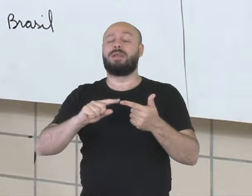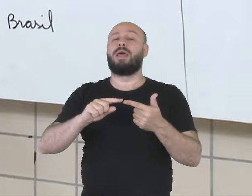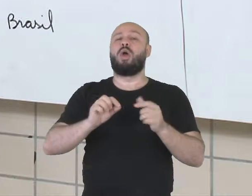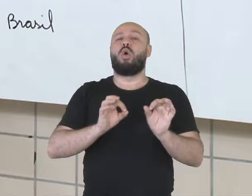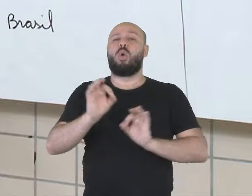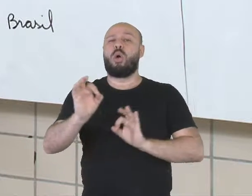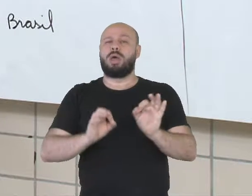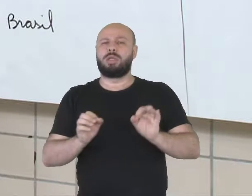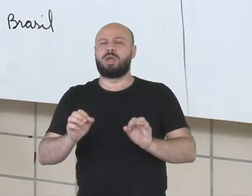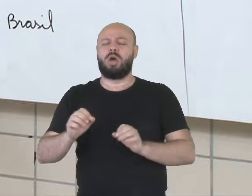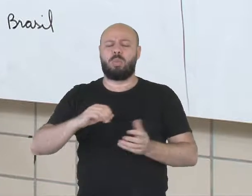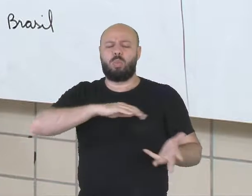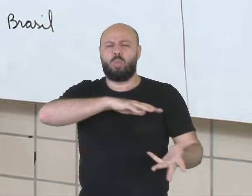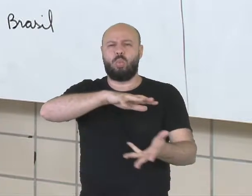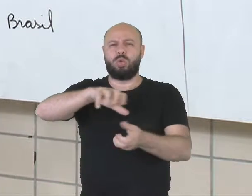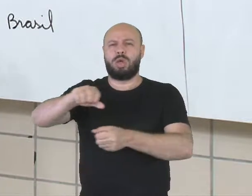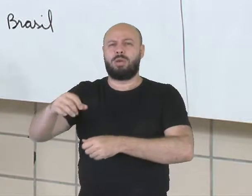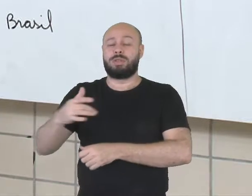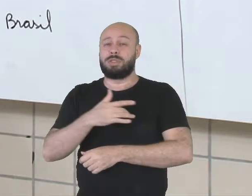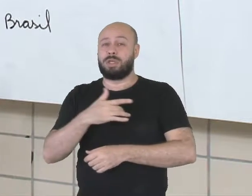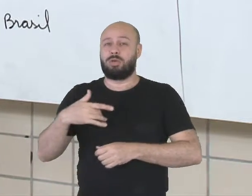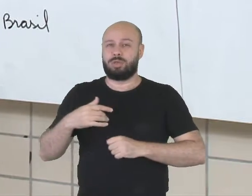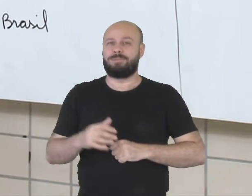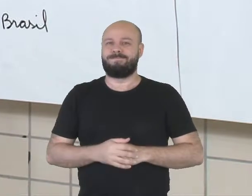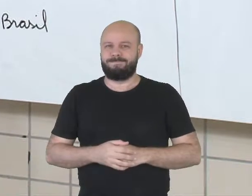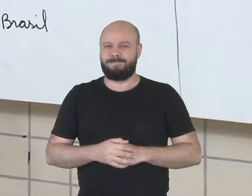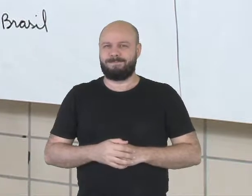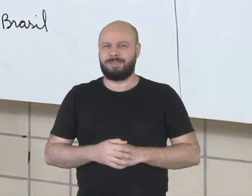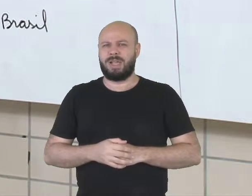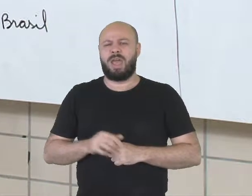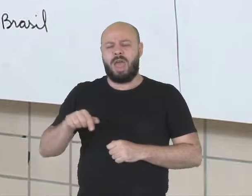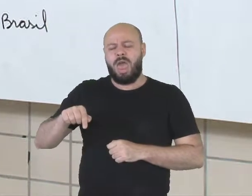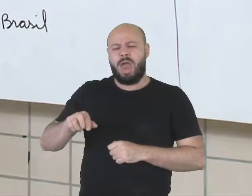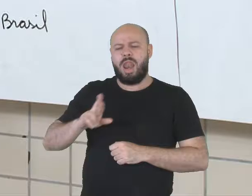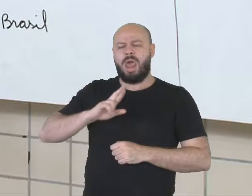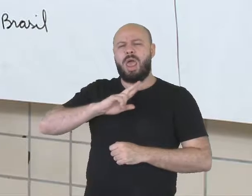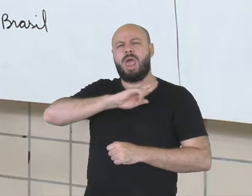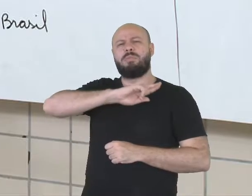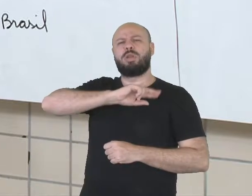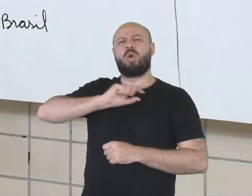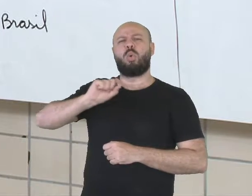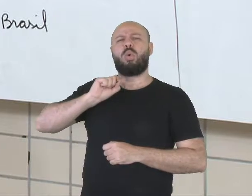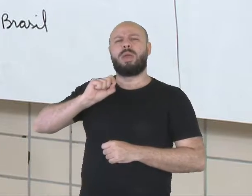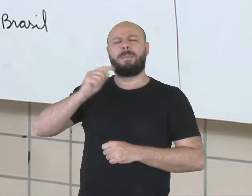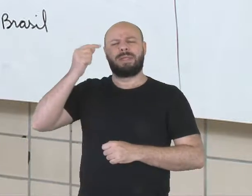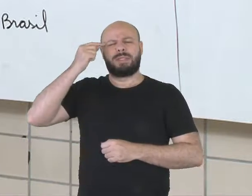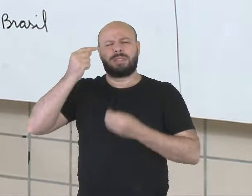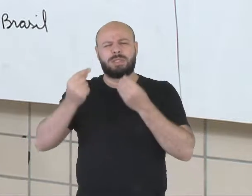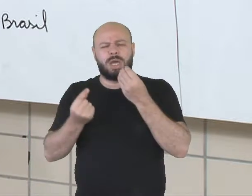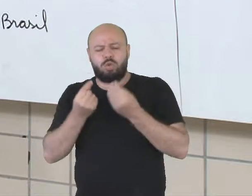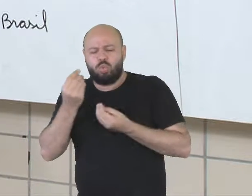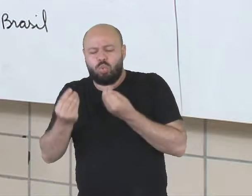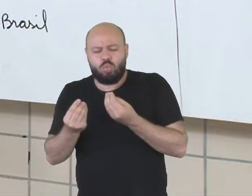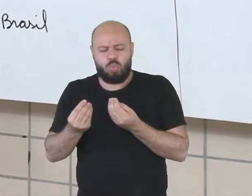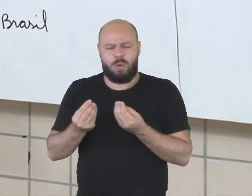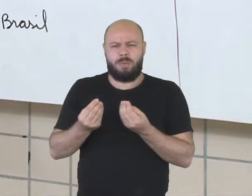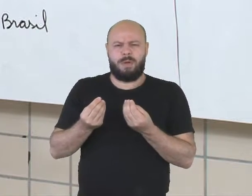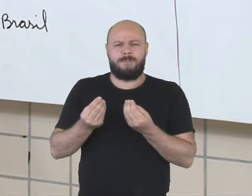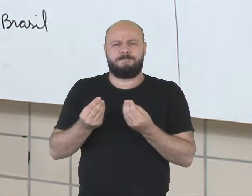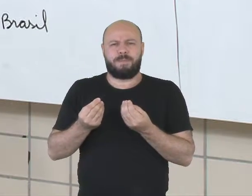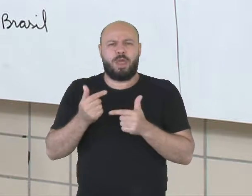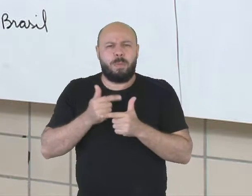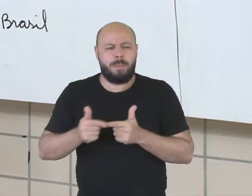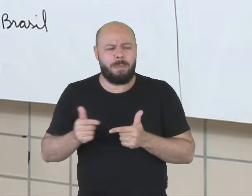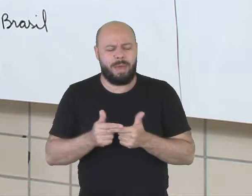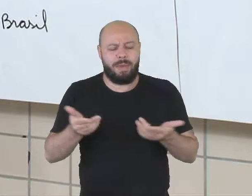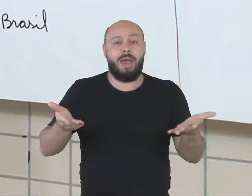de Saúde, que é exatamente a organização, o organismo responsável por lidar com todo esse problema